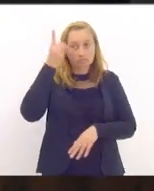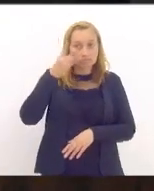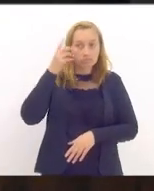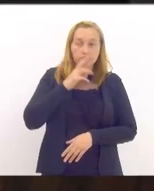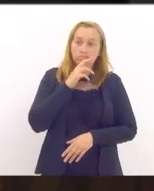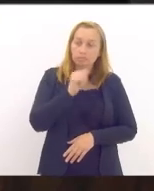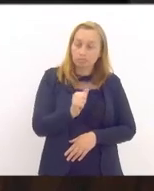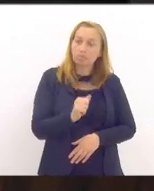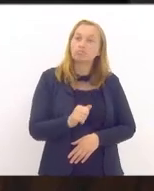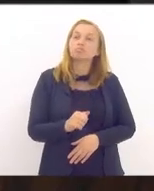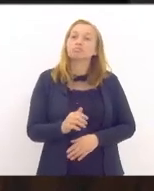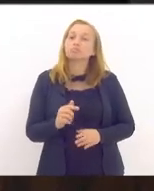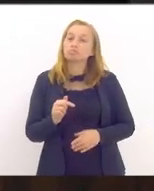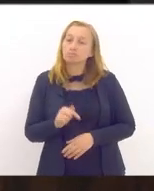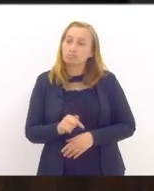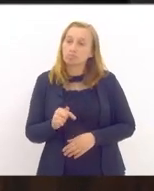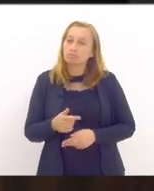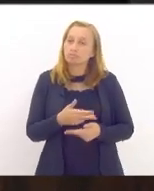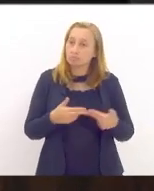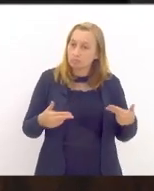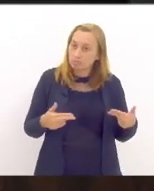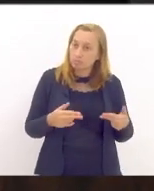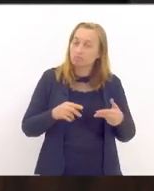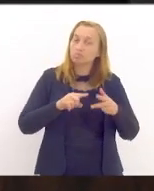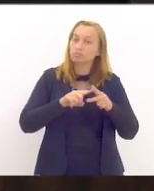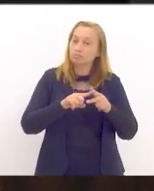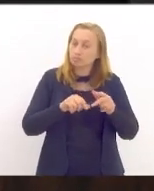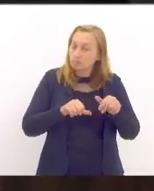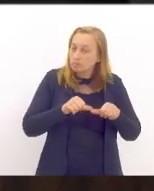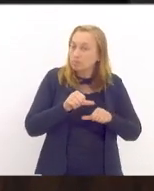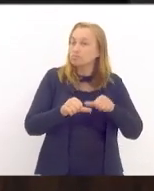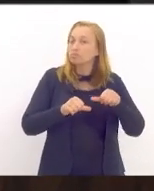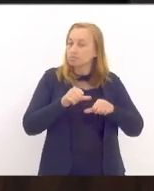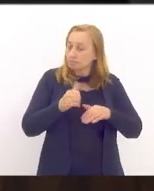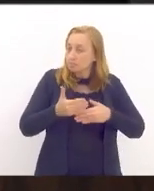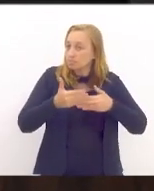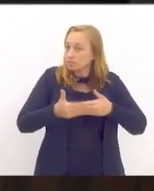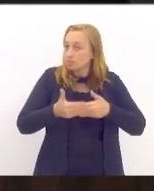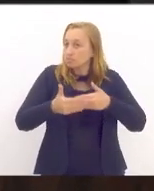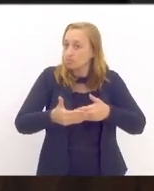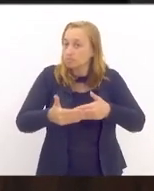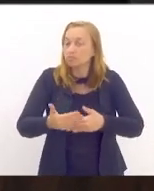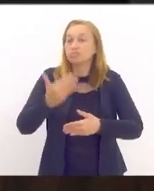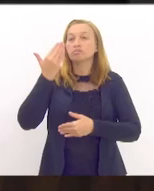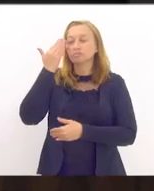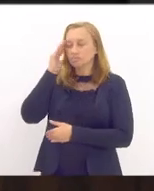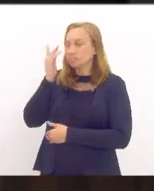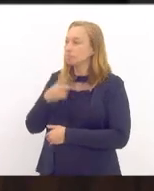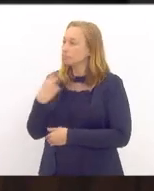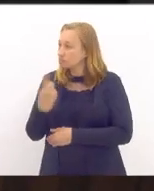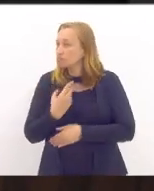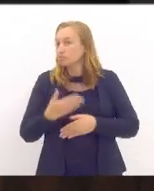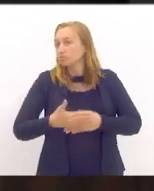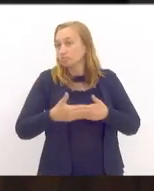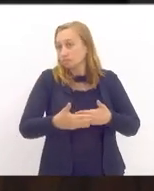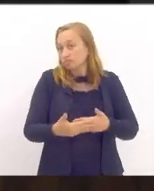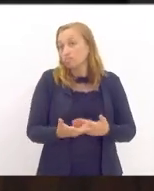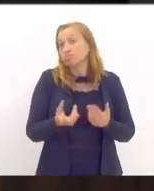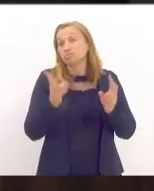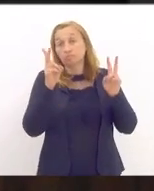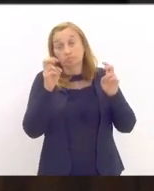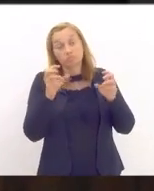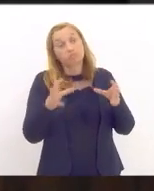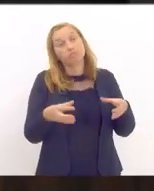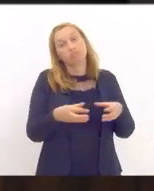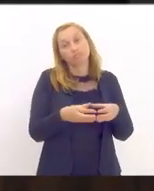aqui muita coisa a gente foi tocando muita coisa a gente avançou eu entendo que nós avançamos e uma questão dessas são